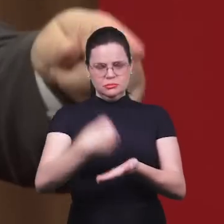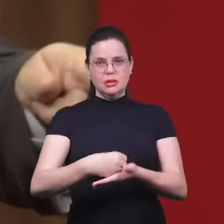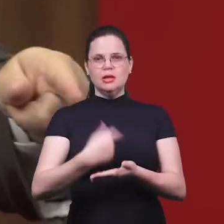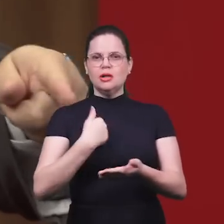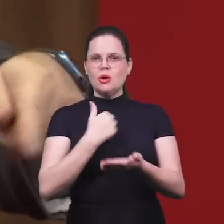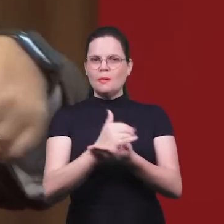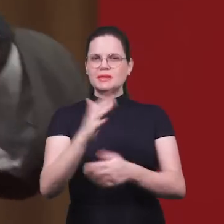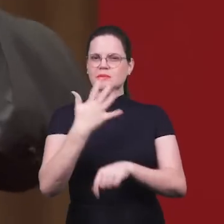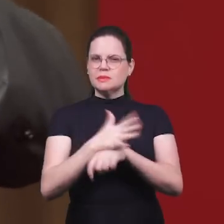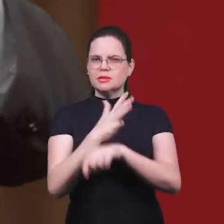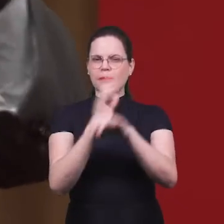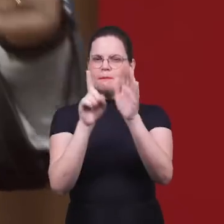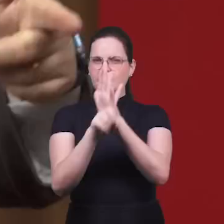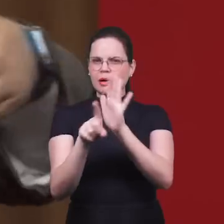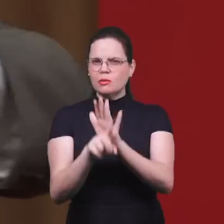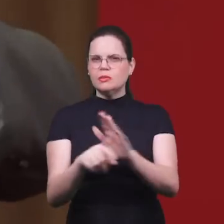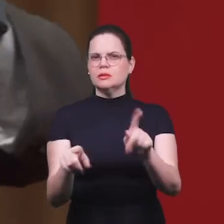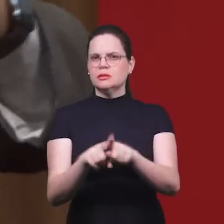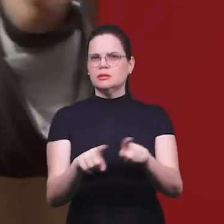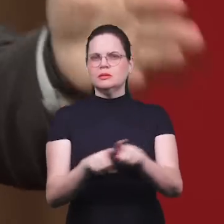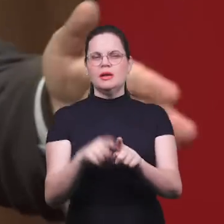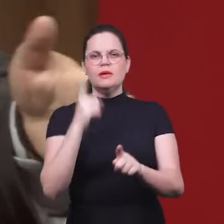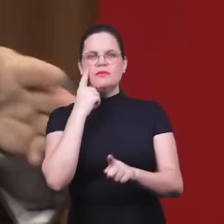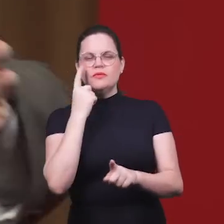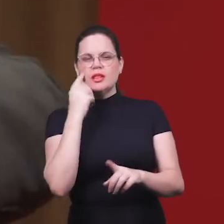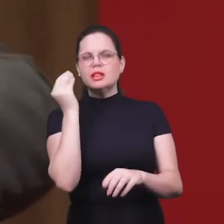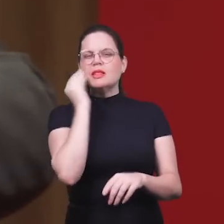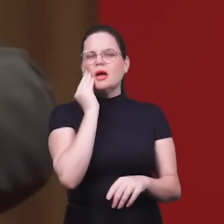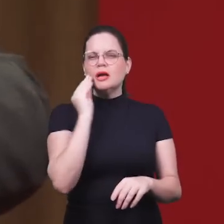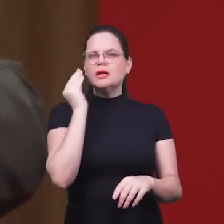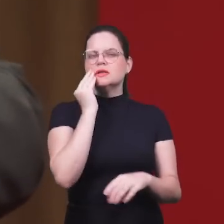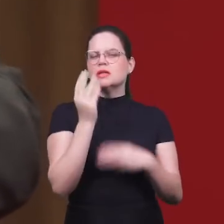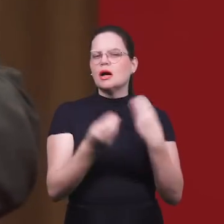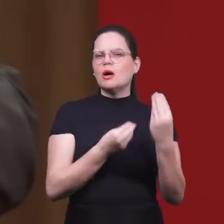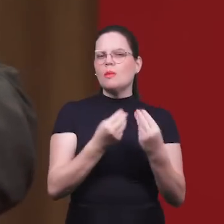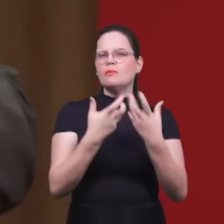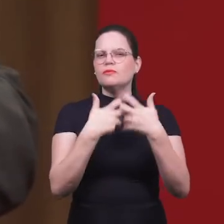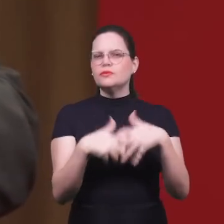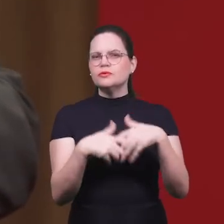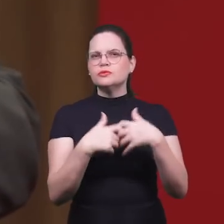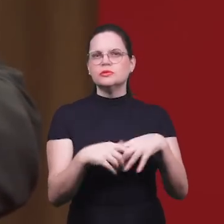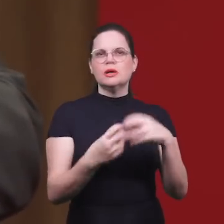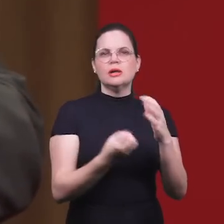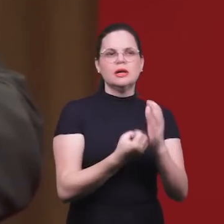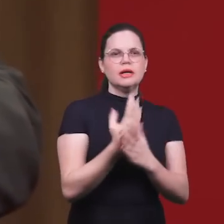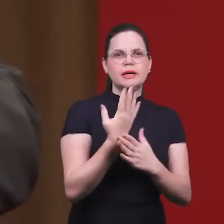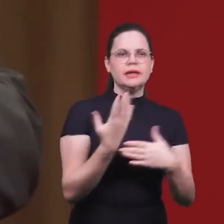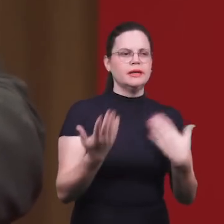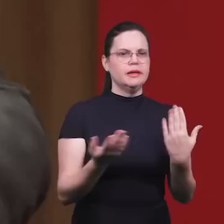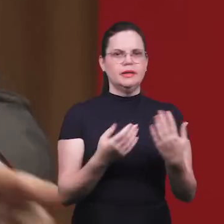fazer pergunta, a colocar, a simular as coisas, ou a criar uso, buscar uso,